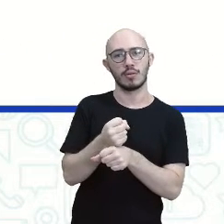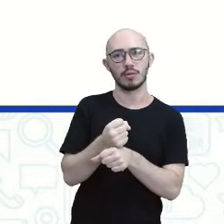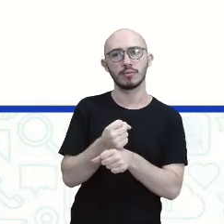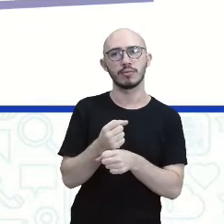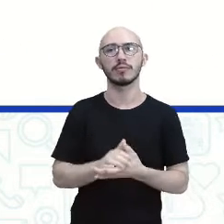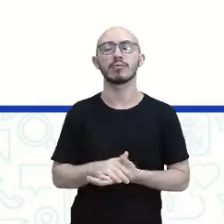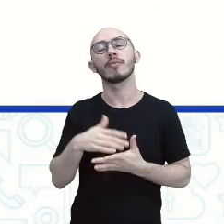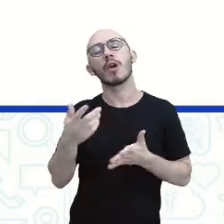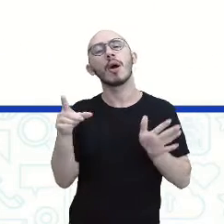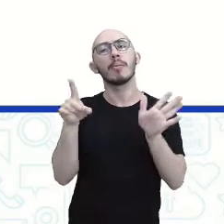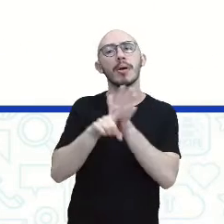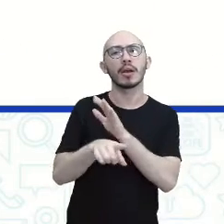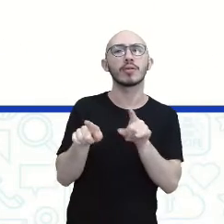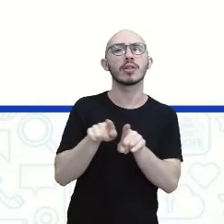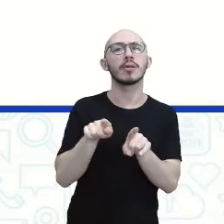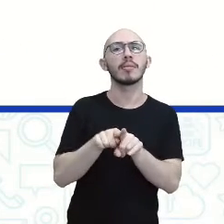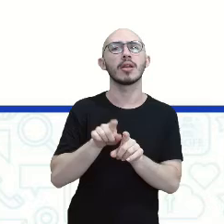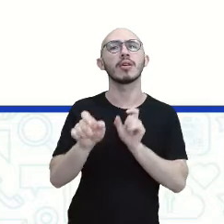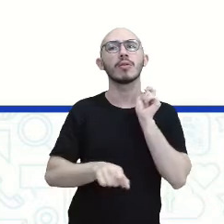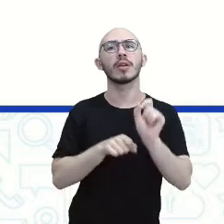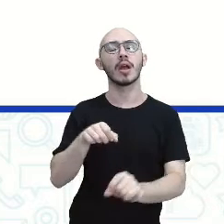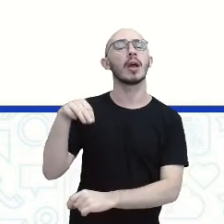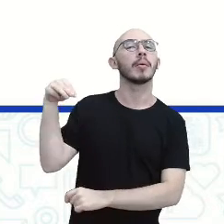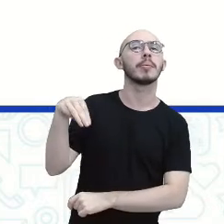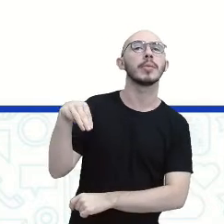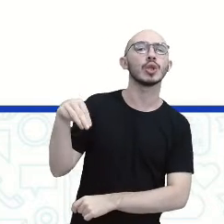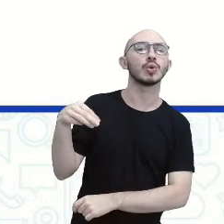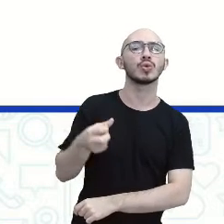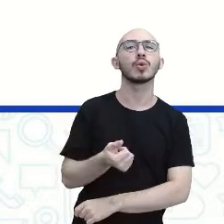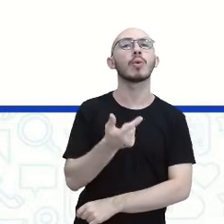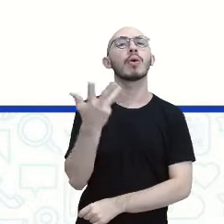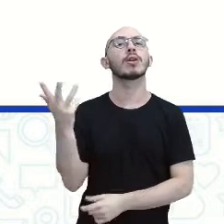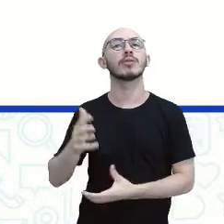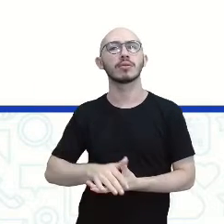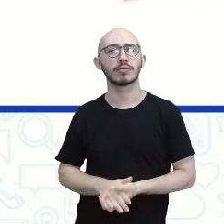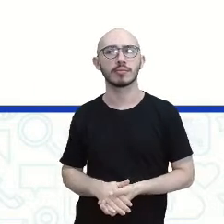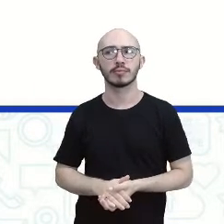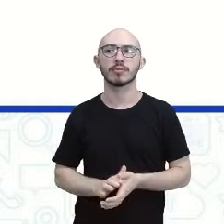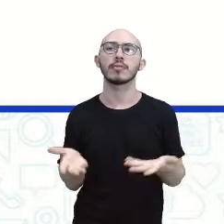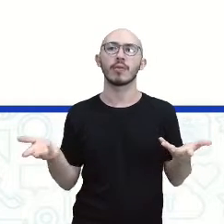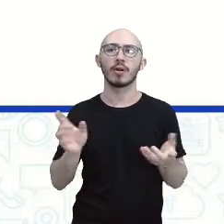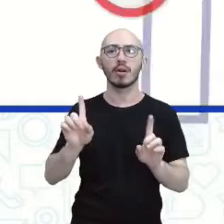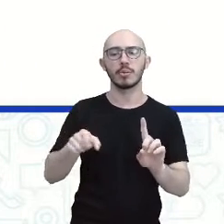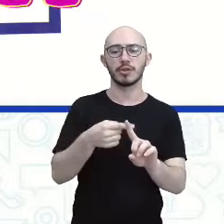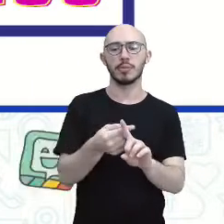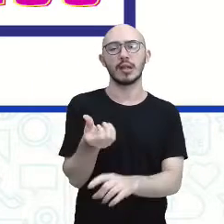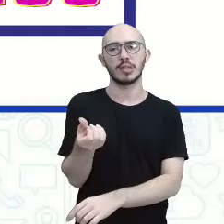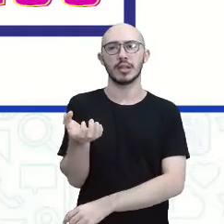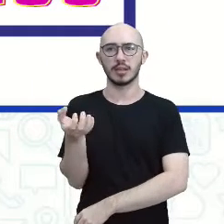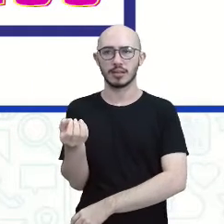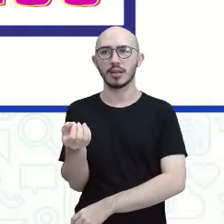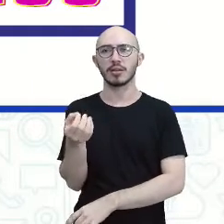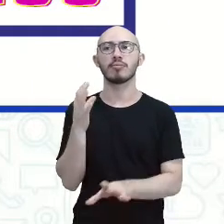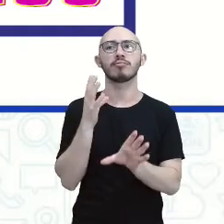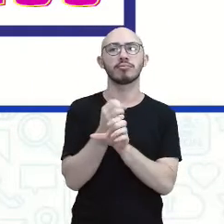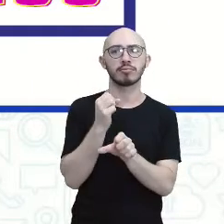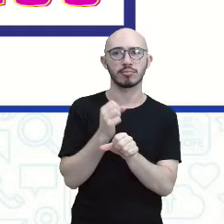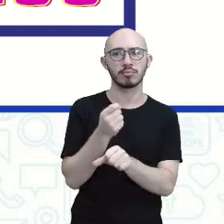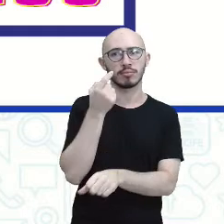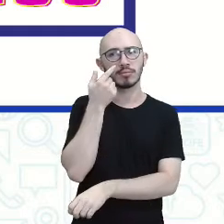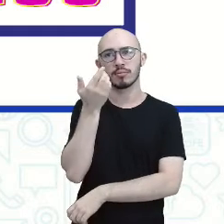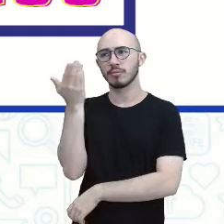está fazendo a pergunta também em minutos, né? Ou seja, a pergunta inicial foi em minutos. Então, multiplicando por 60, a gente vai encontrar o